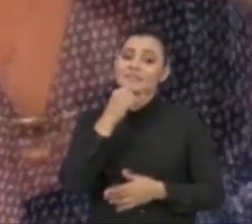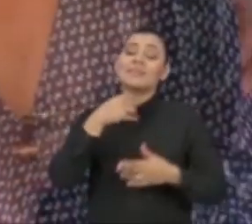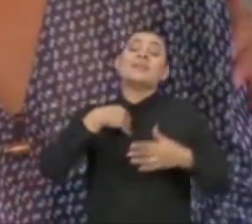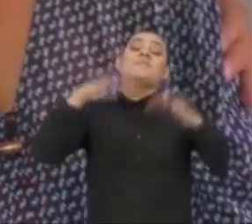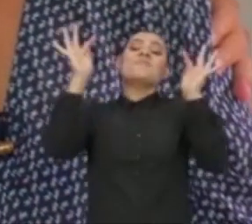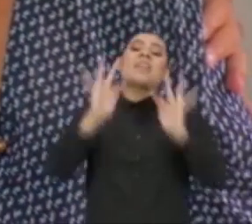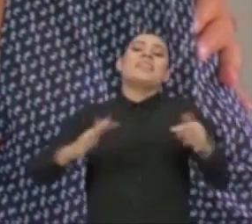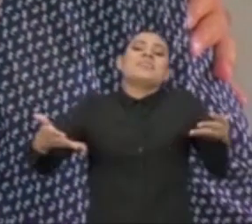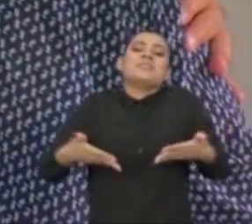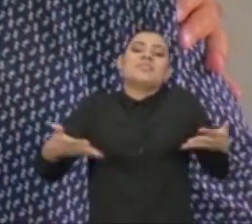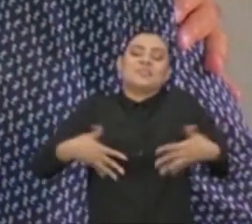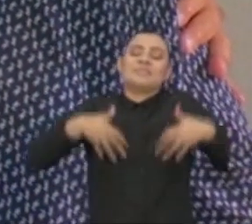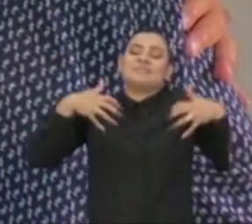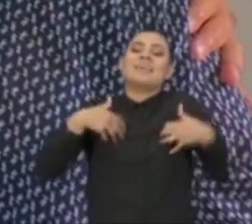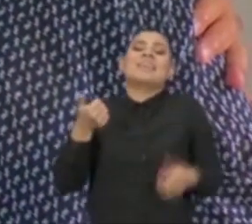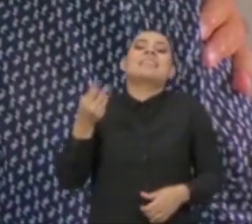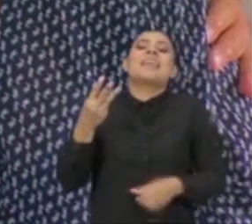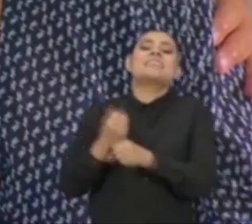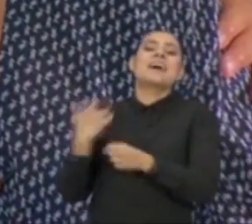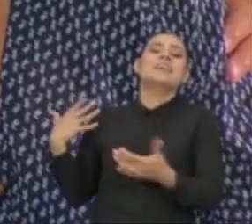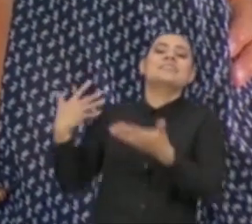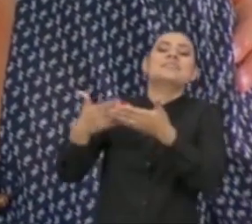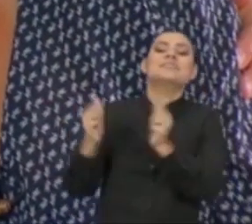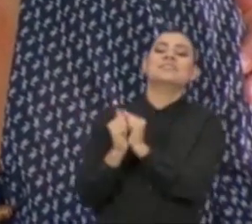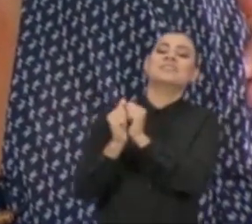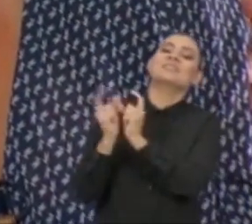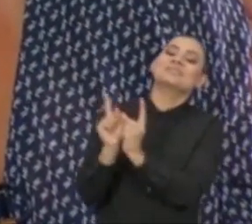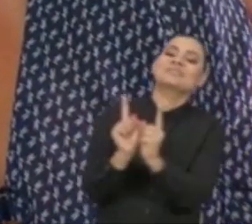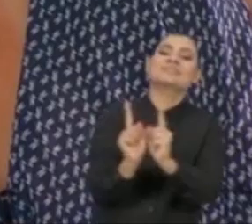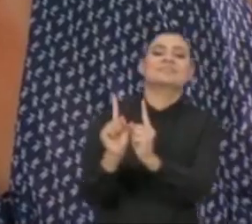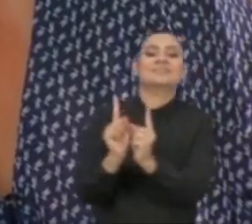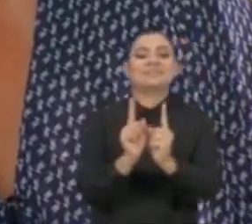folia permanente há 13 anos.